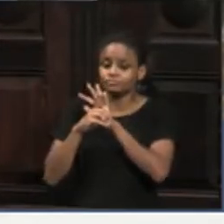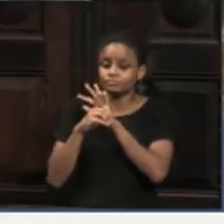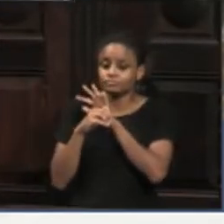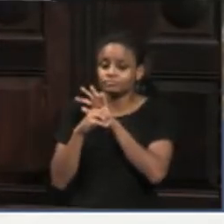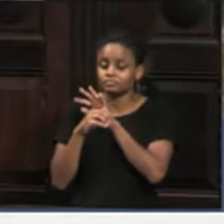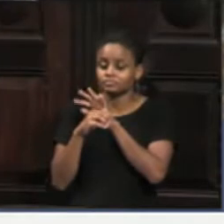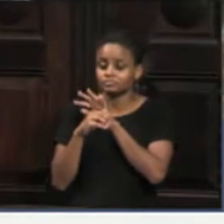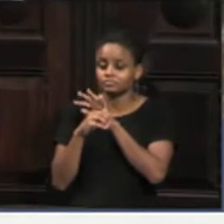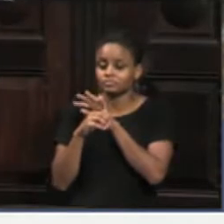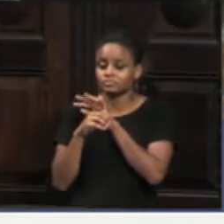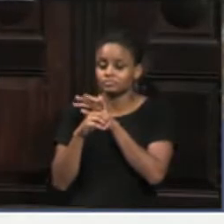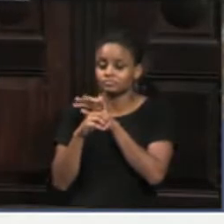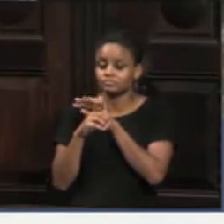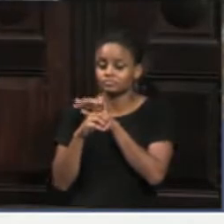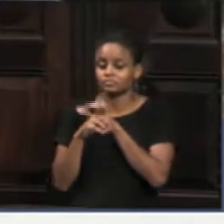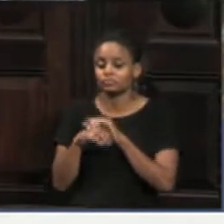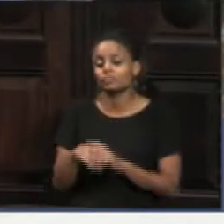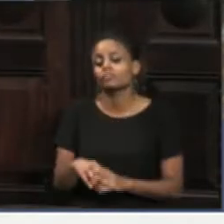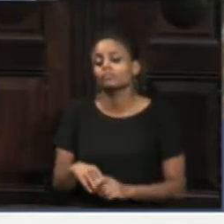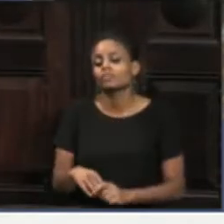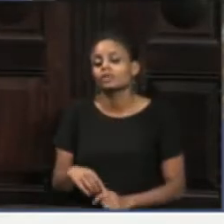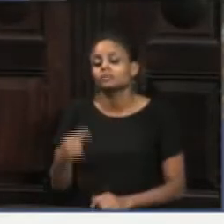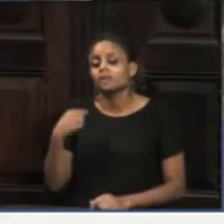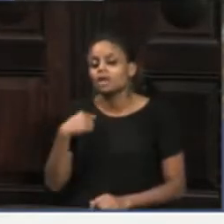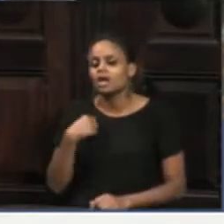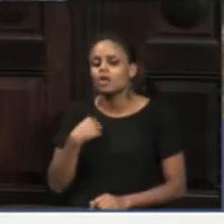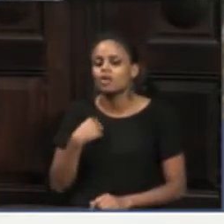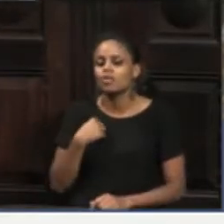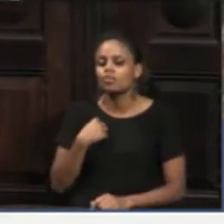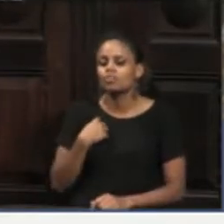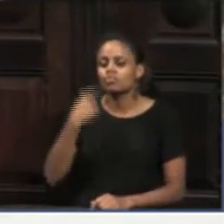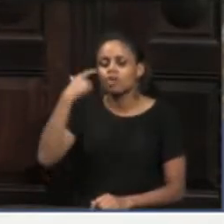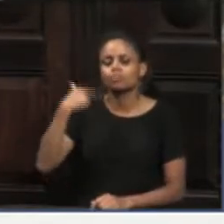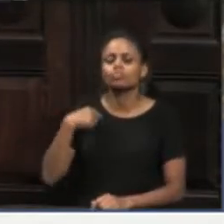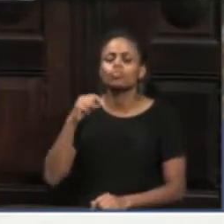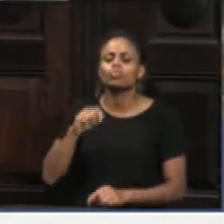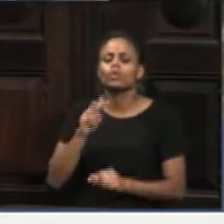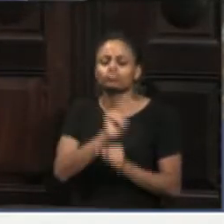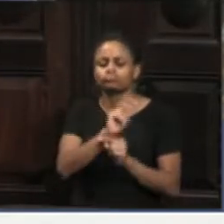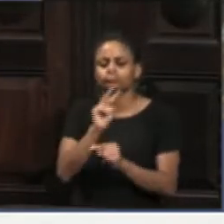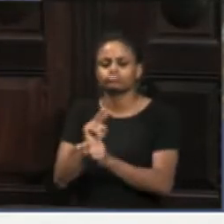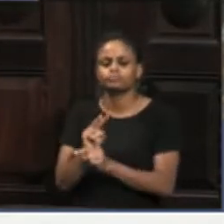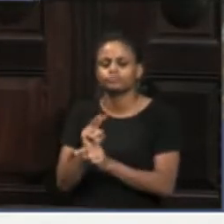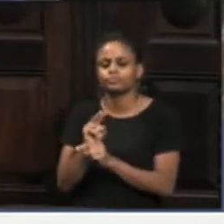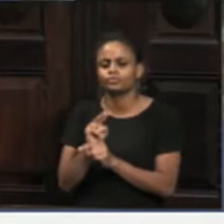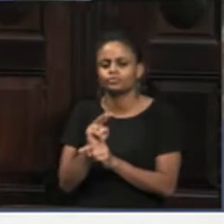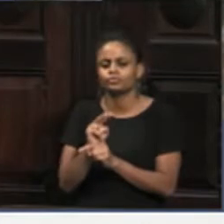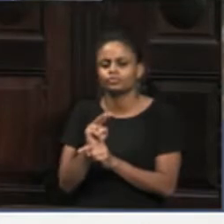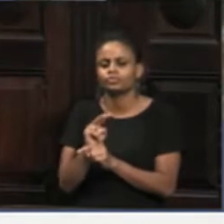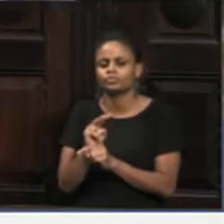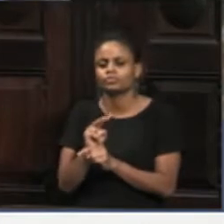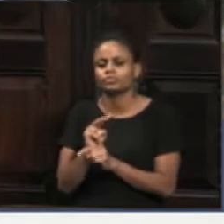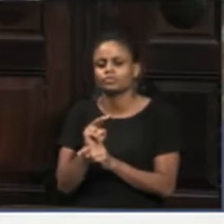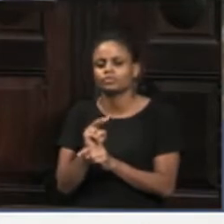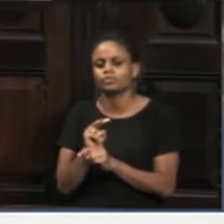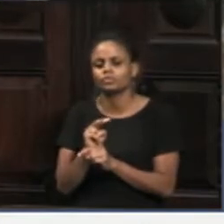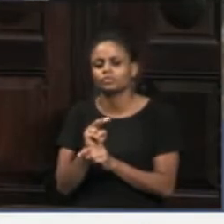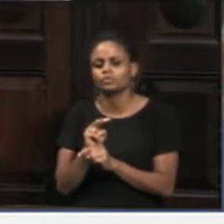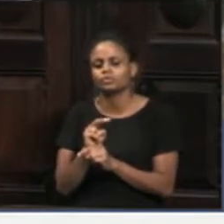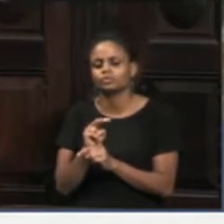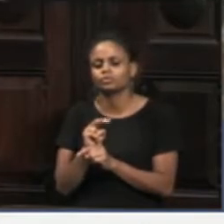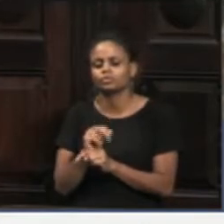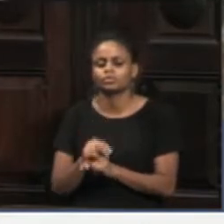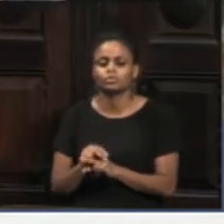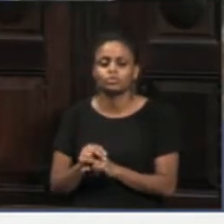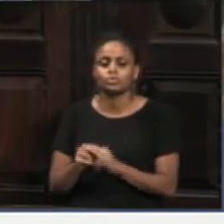daqueles que defende a tese que convênio com o FAS tem que estar